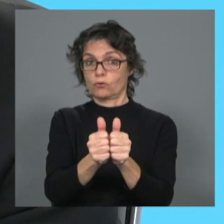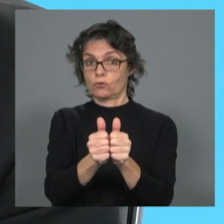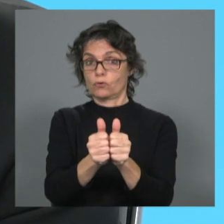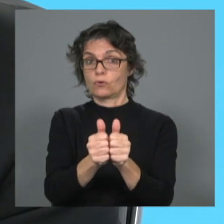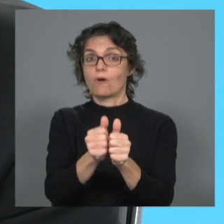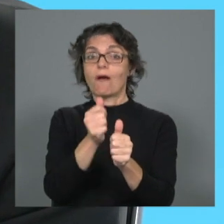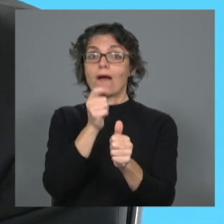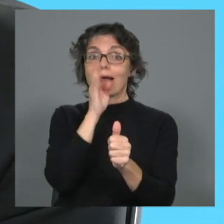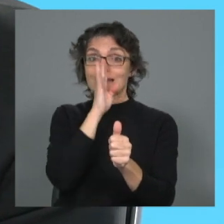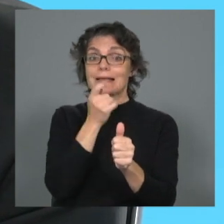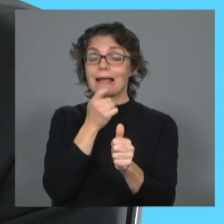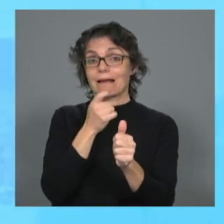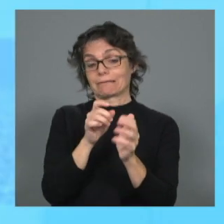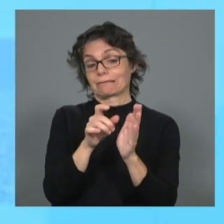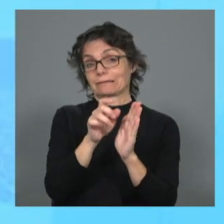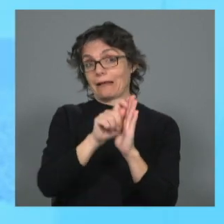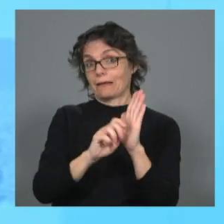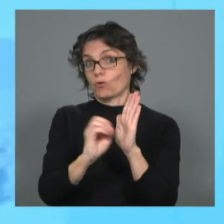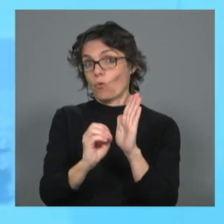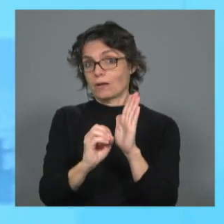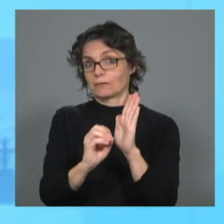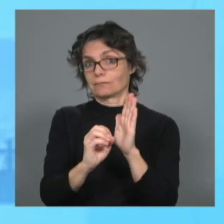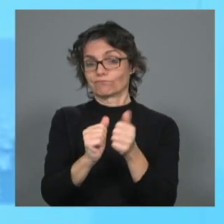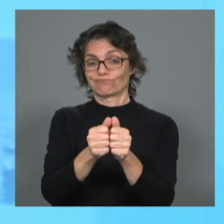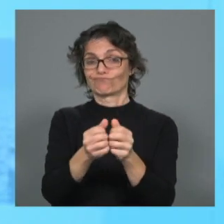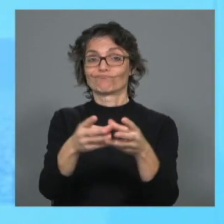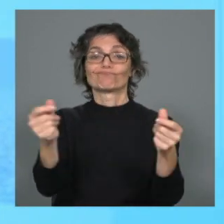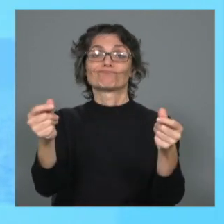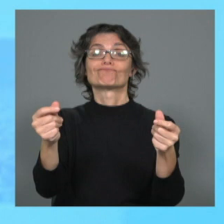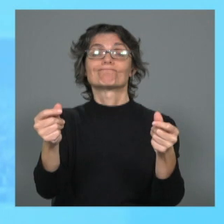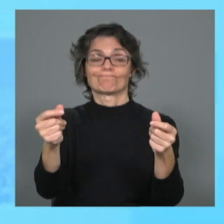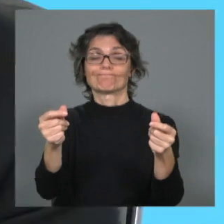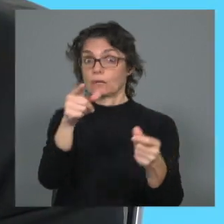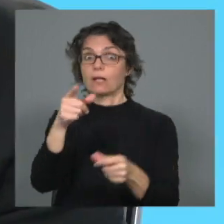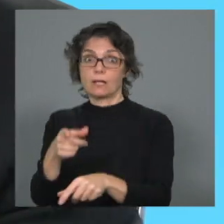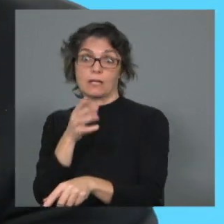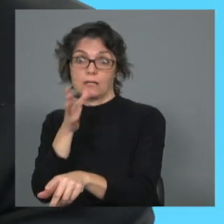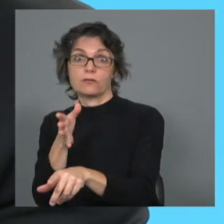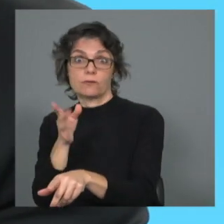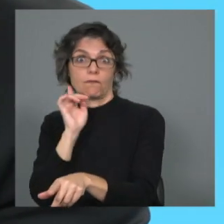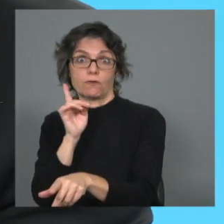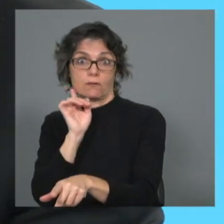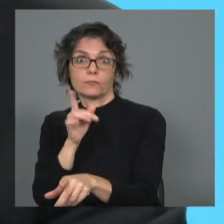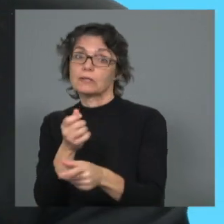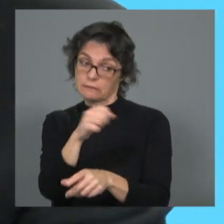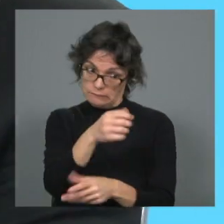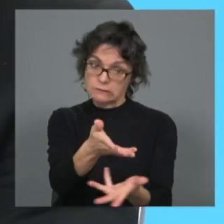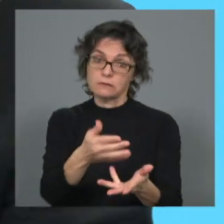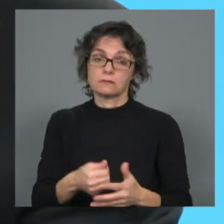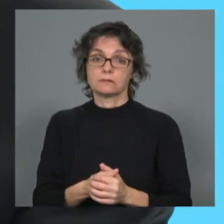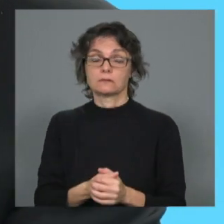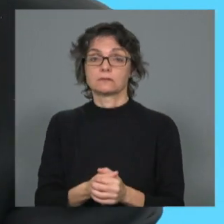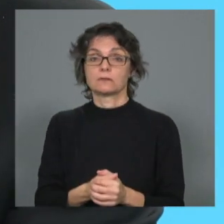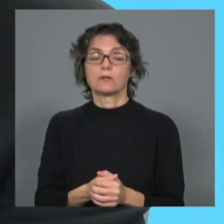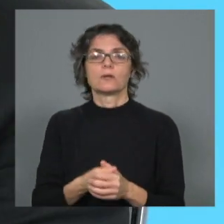não é desporto. Ele é até radical ao dizer que sem valores não há desporto. Exatamente. Por esta dimensão que eu referi há um bocadinho, que o